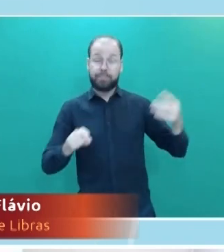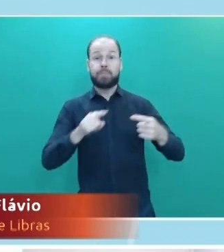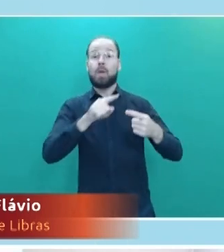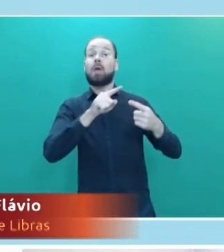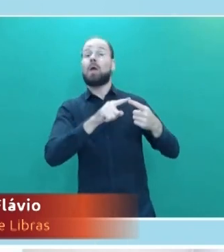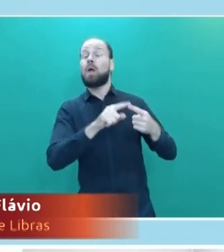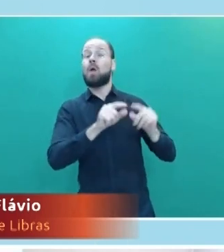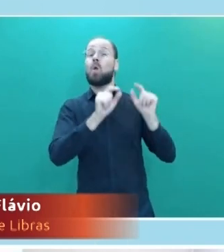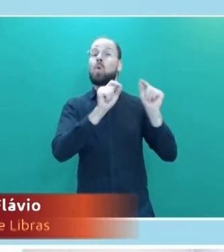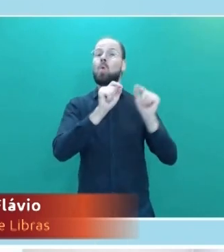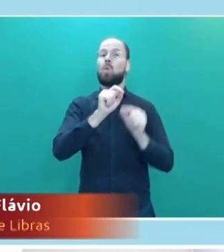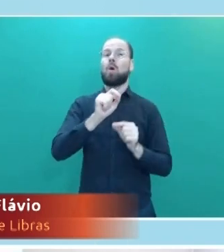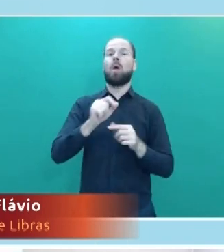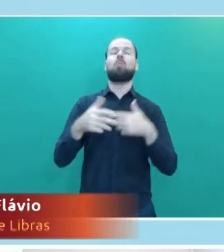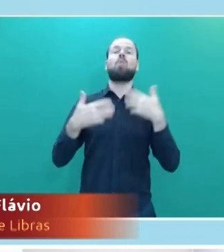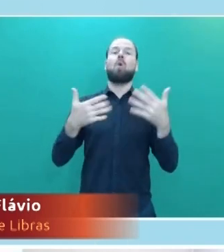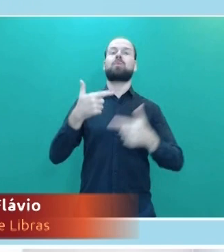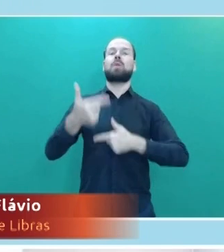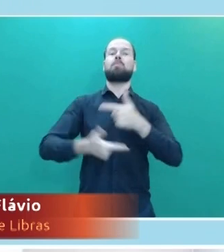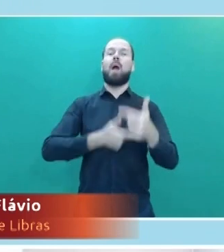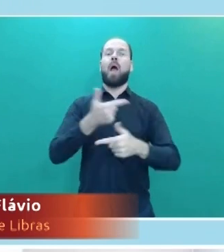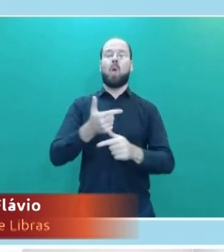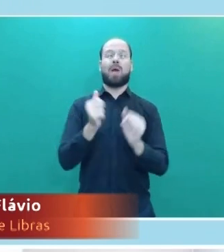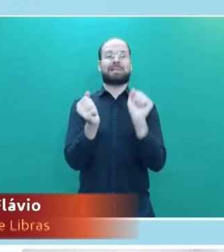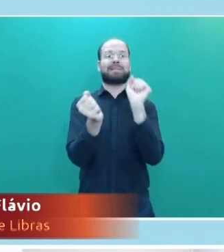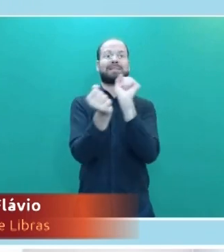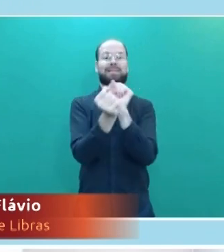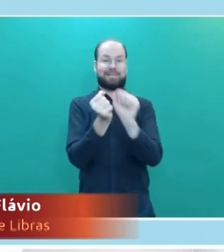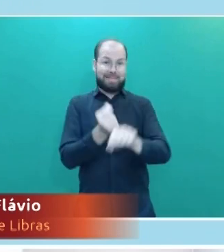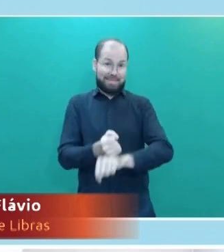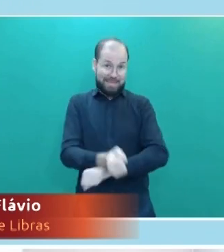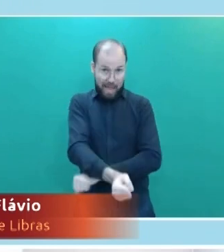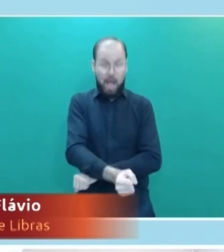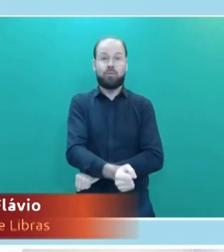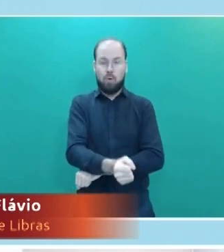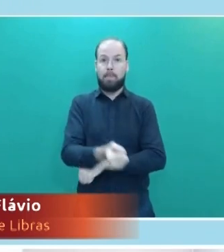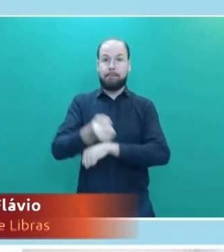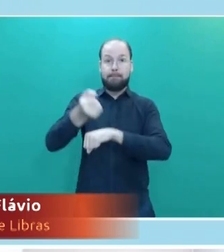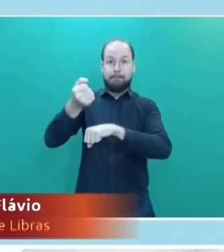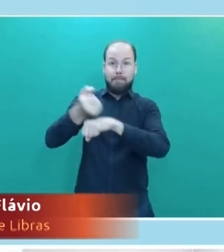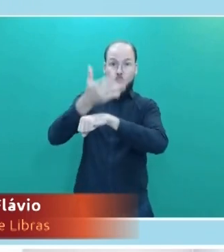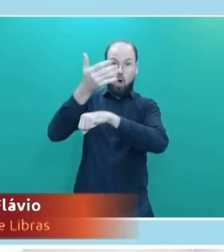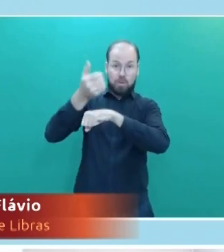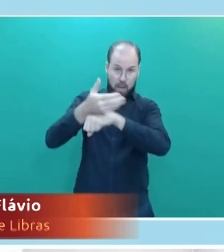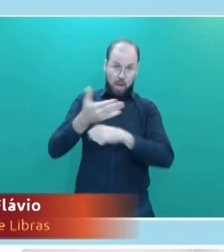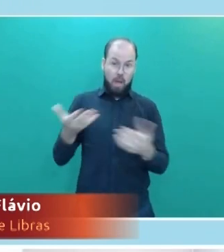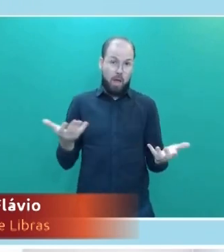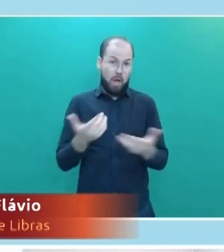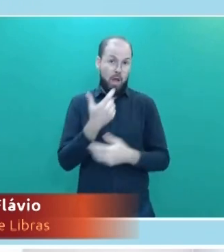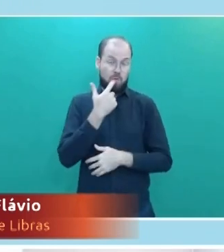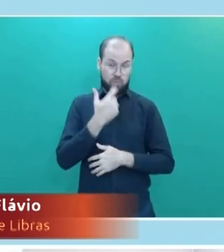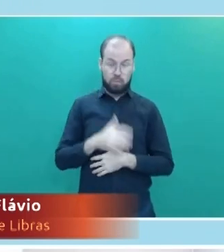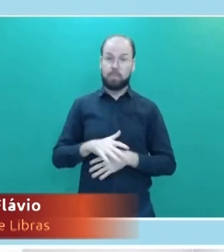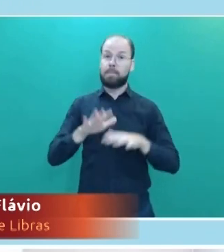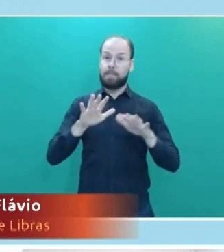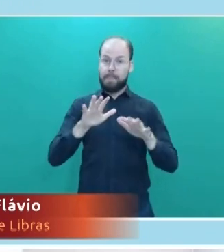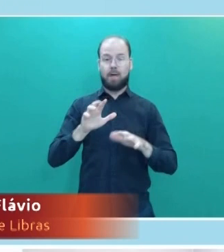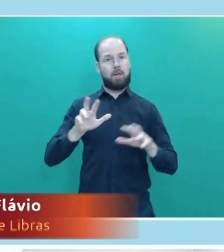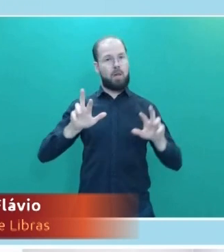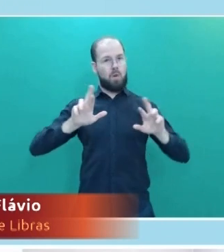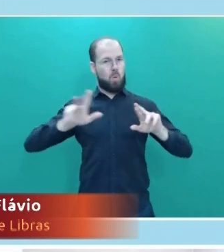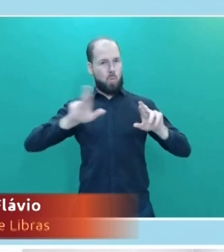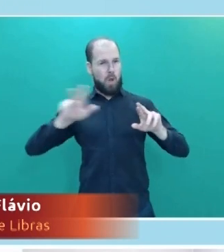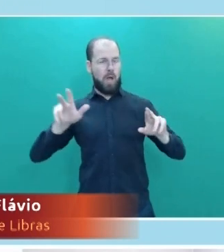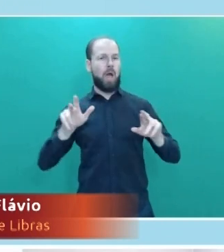escravo moderno. Claro que o trabalho escravo de hoje não é a forma que existia durante os 4